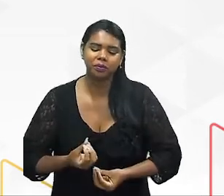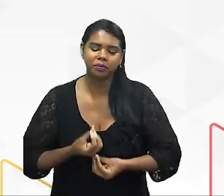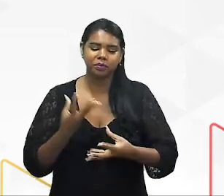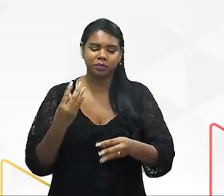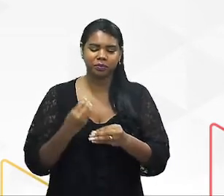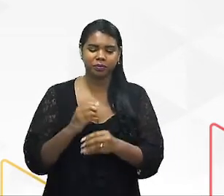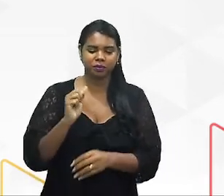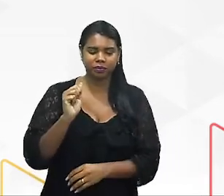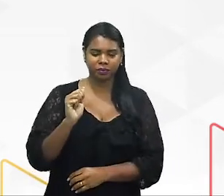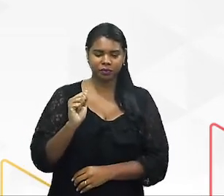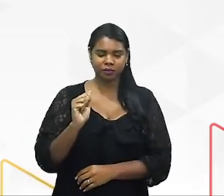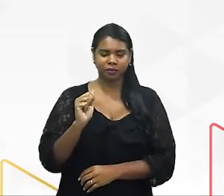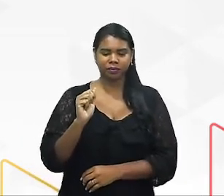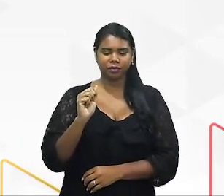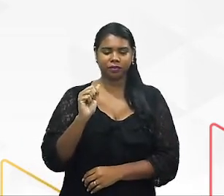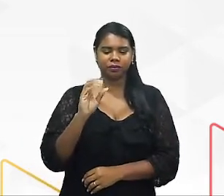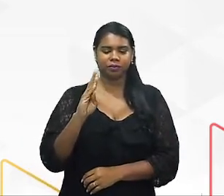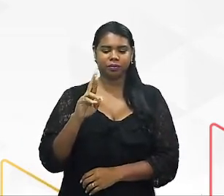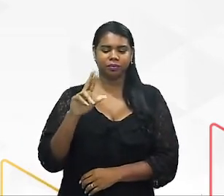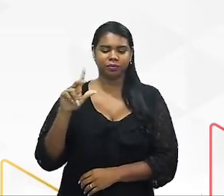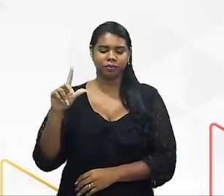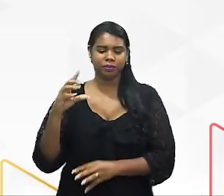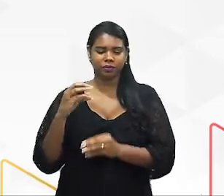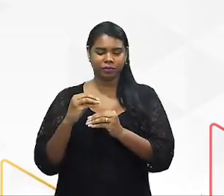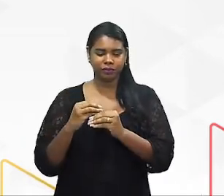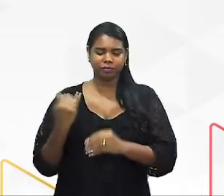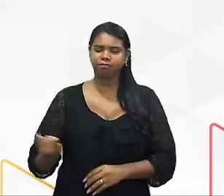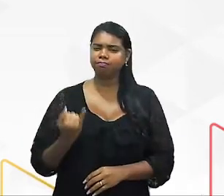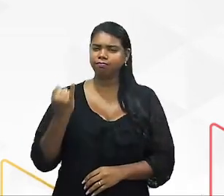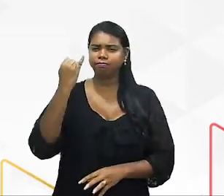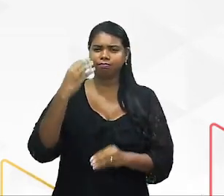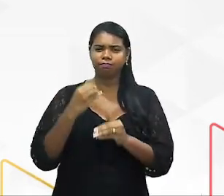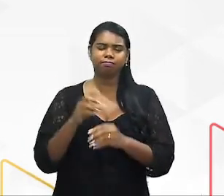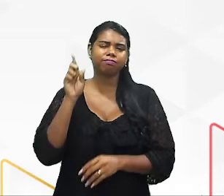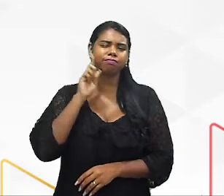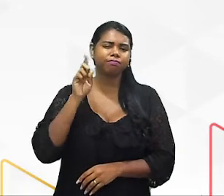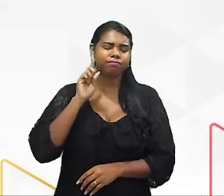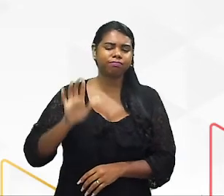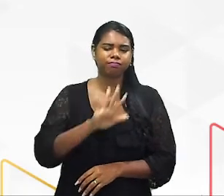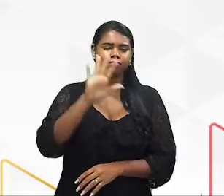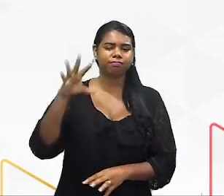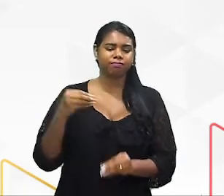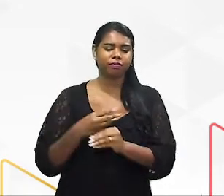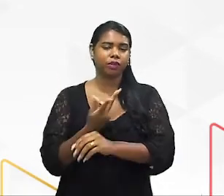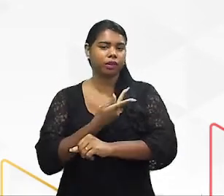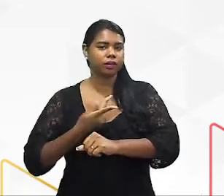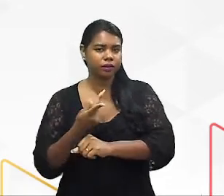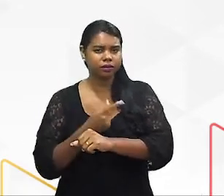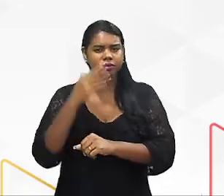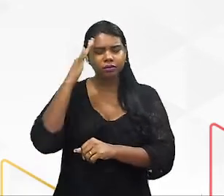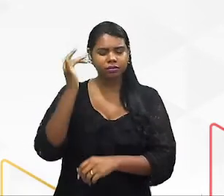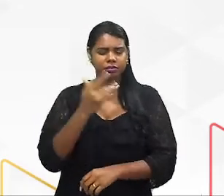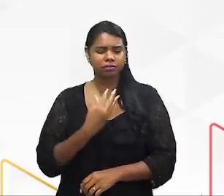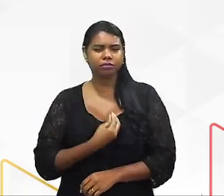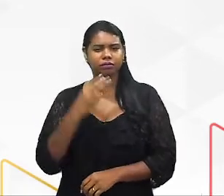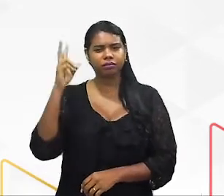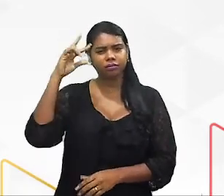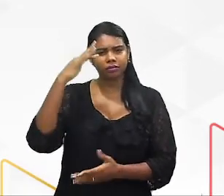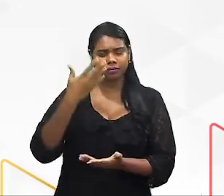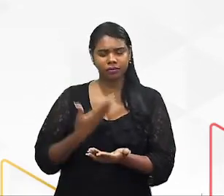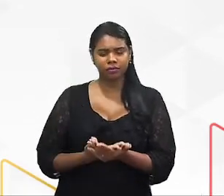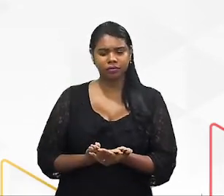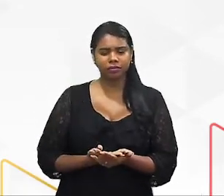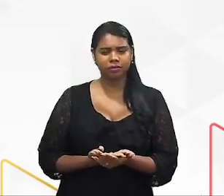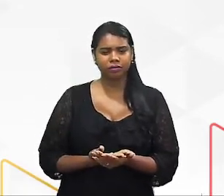né, na América Latina, muito importante, muito relevante. Depois vocês procurem um pouquinho mais sobre ele. E aí ele